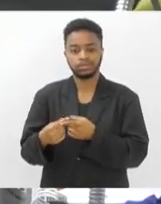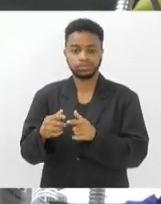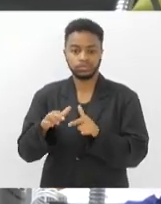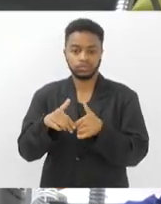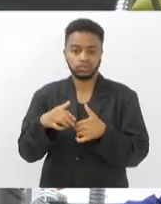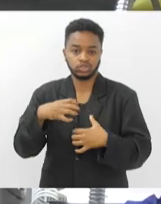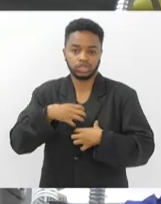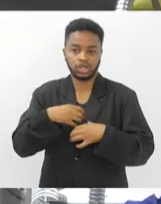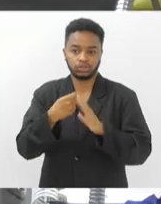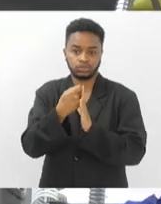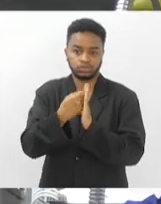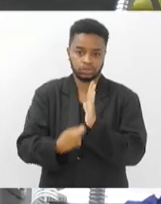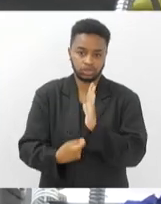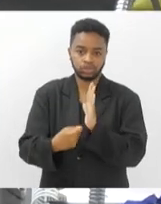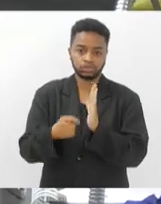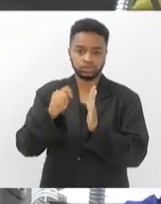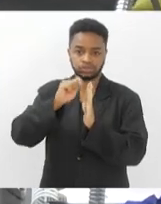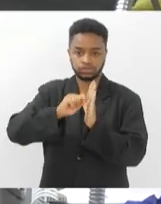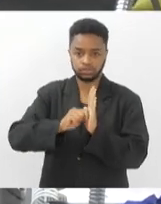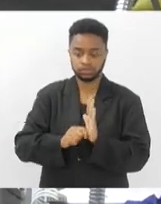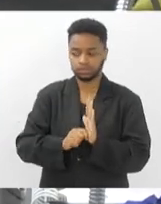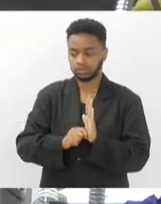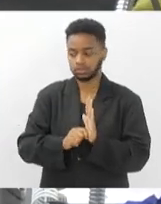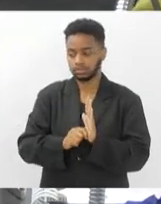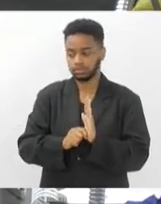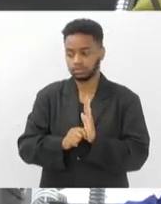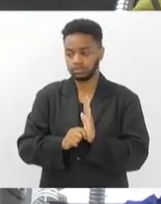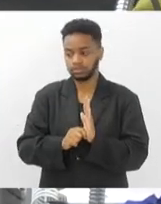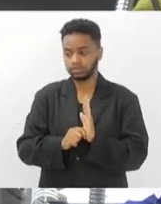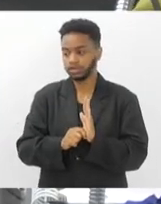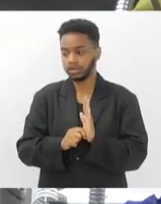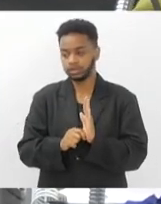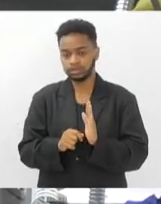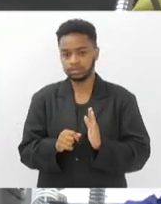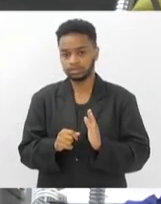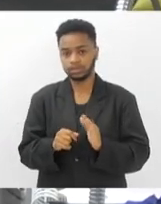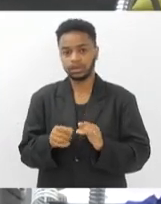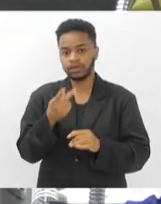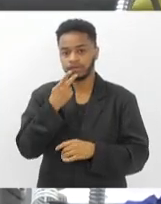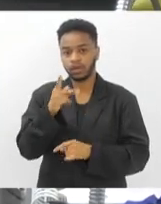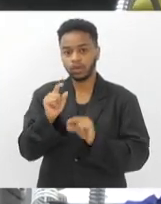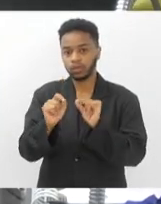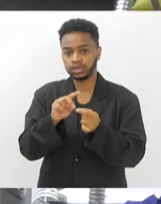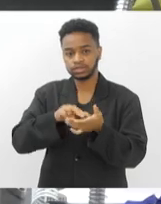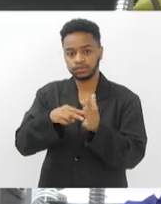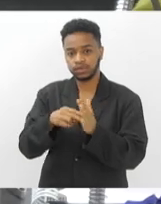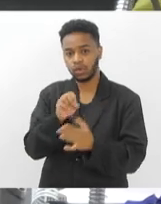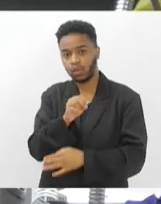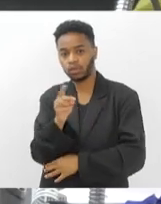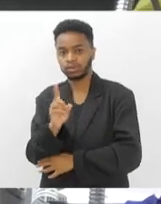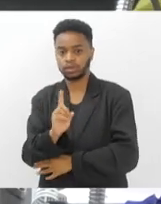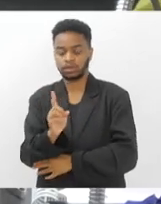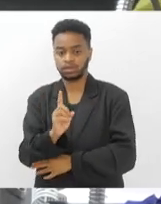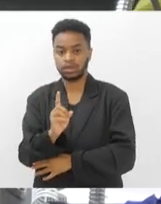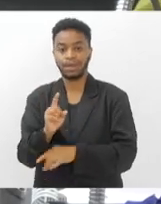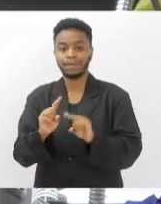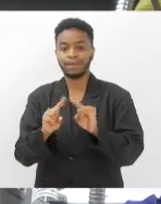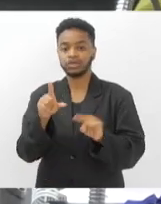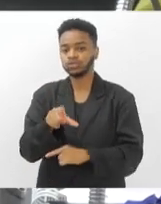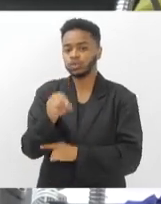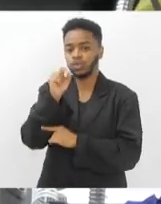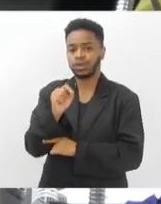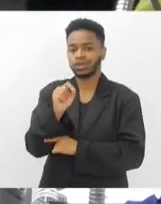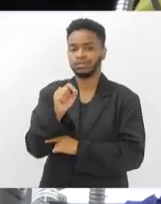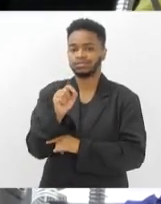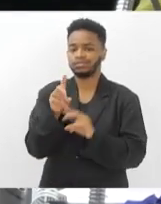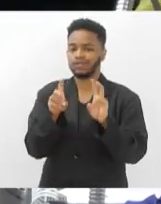porque tá muito aberto. Dizer o que é e o que não é sexualização, mas também definir isso não é uma tarefa